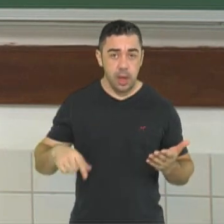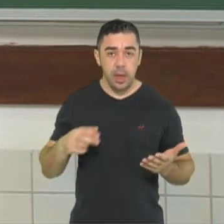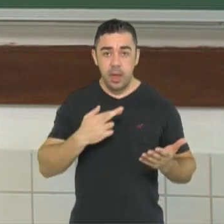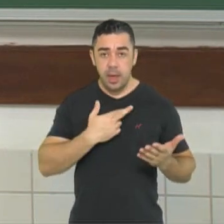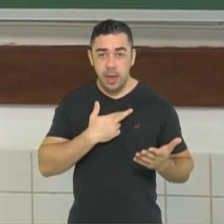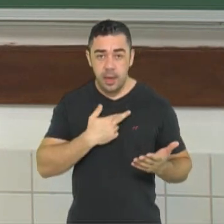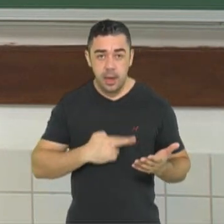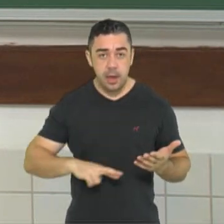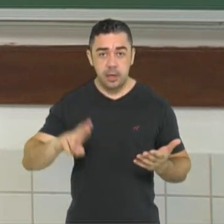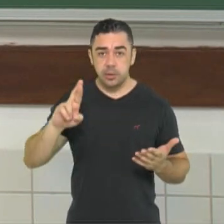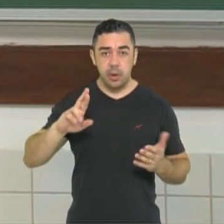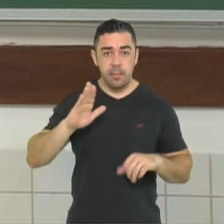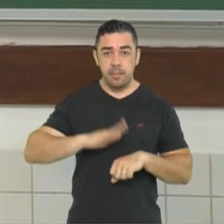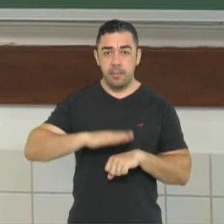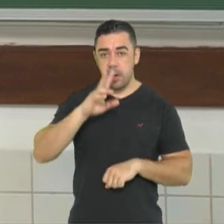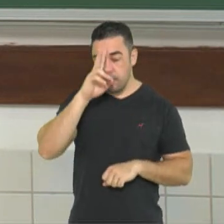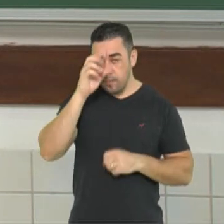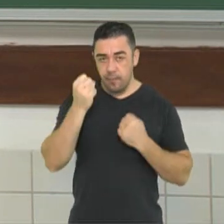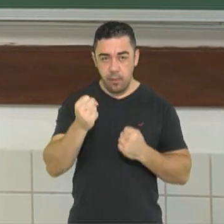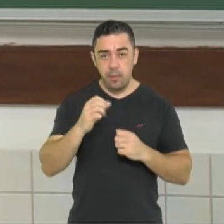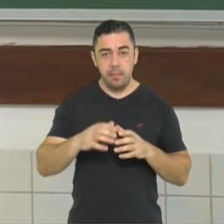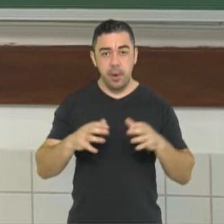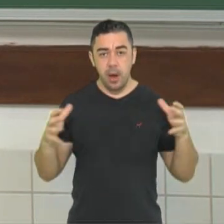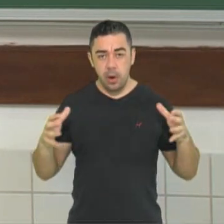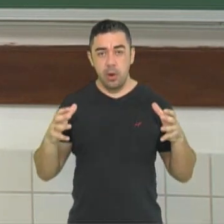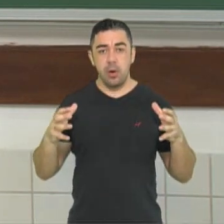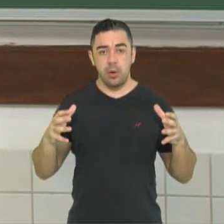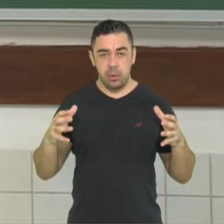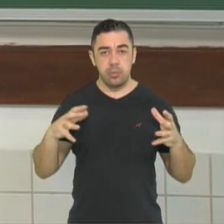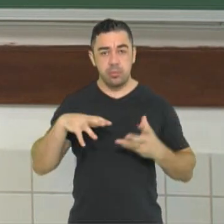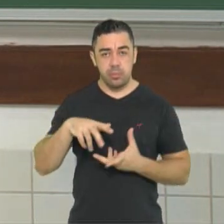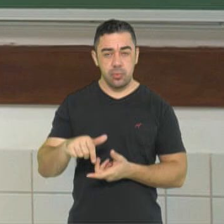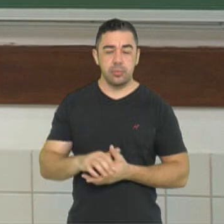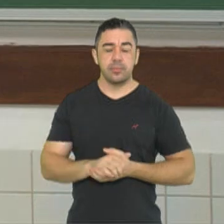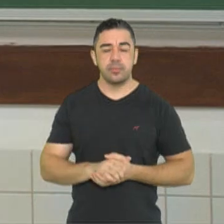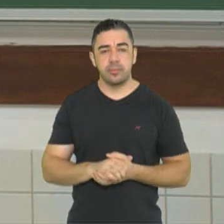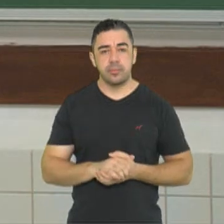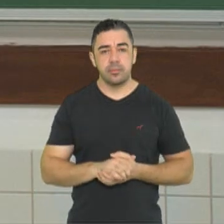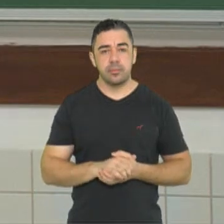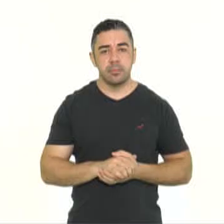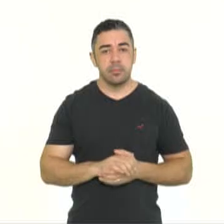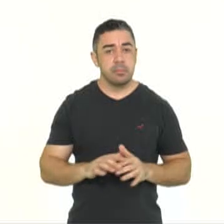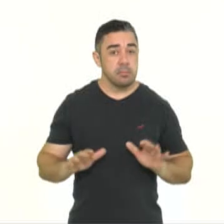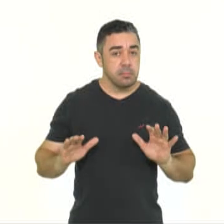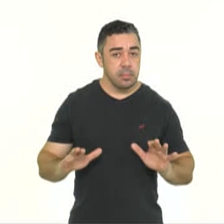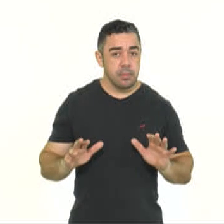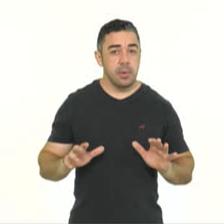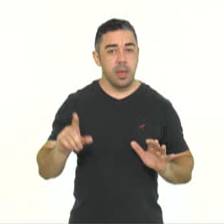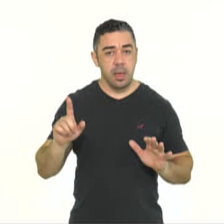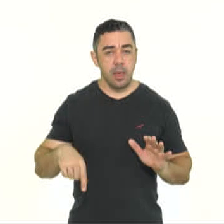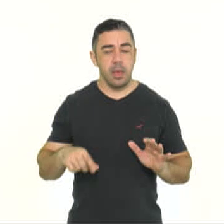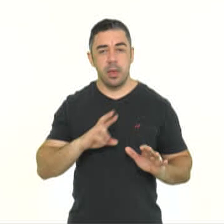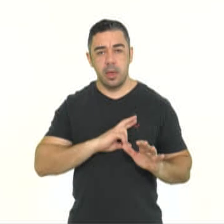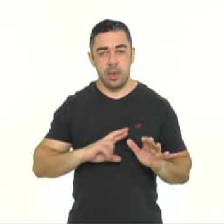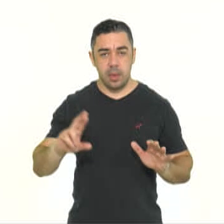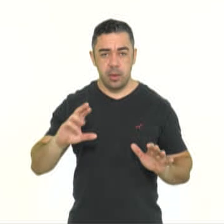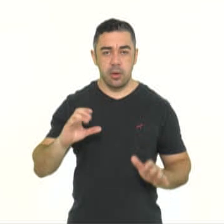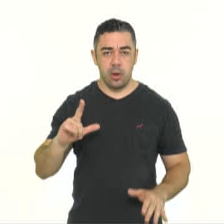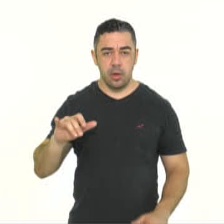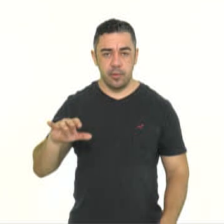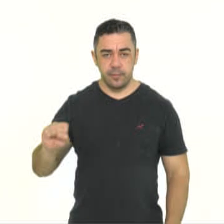religiões com maior número de fiéis no mundo. Né? Olha lá, mas no reino de Clovis, possivelmente seu